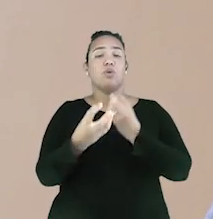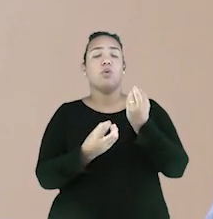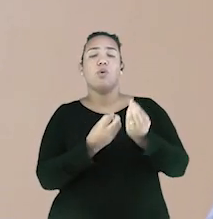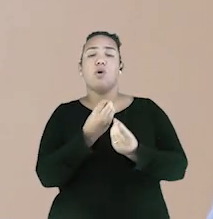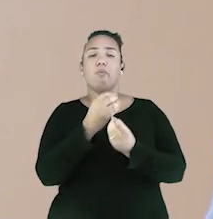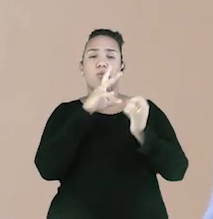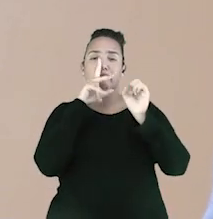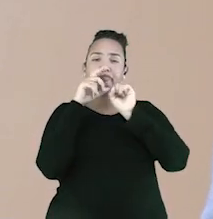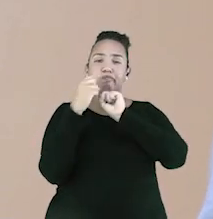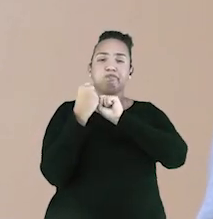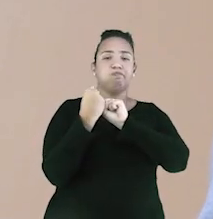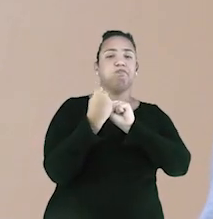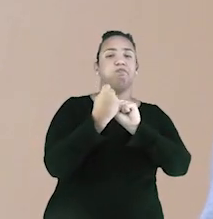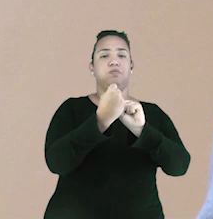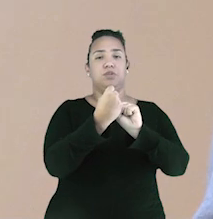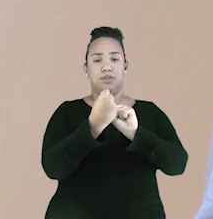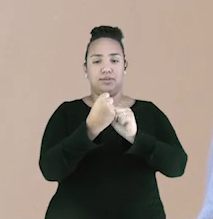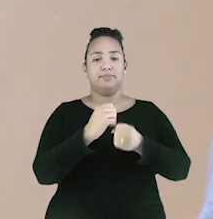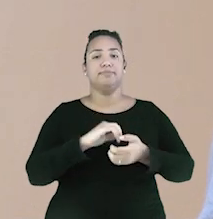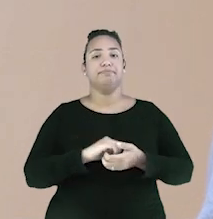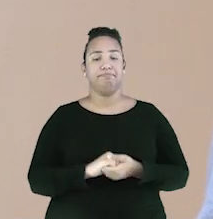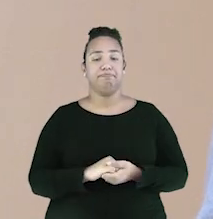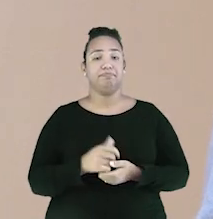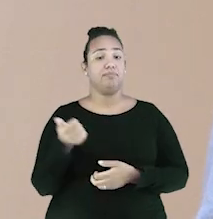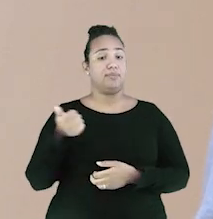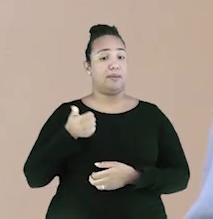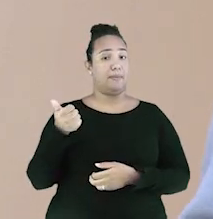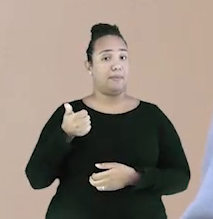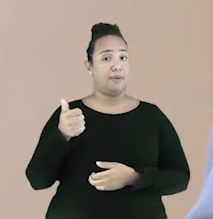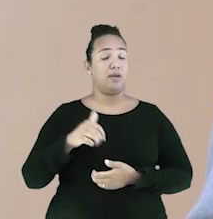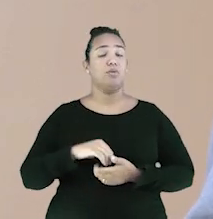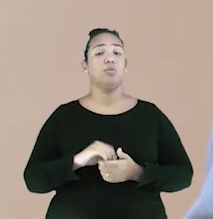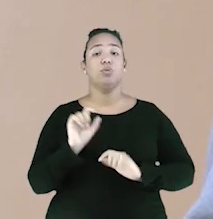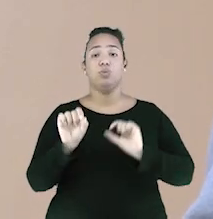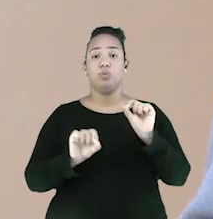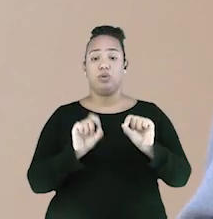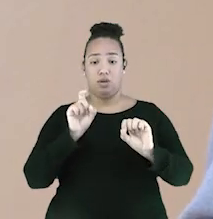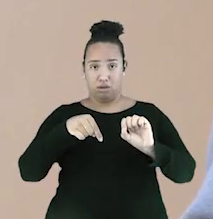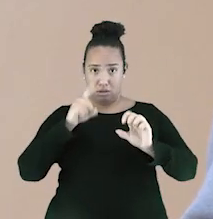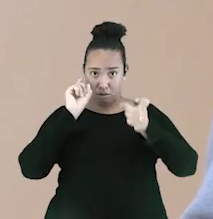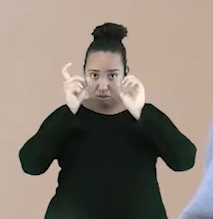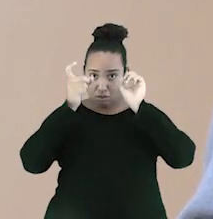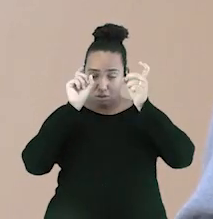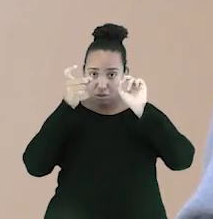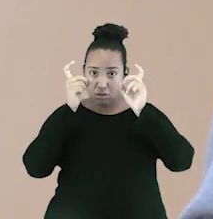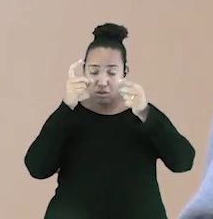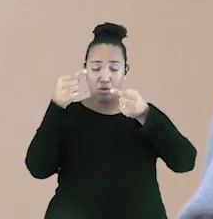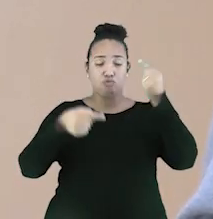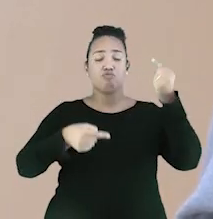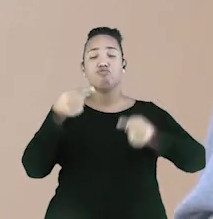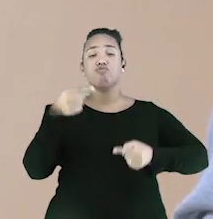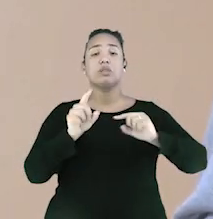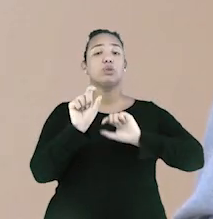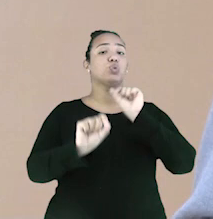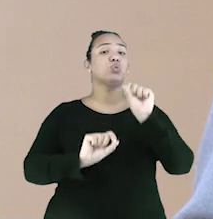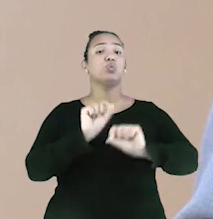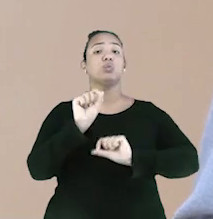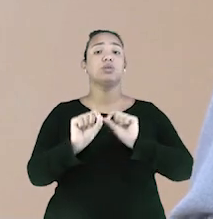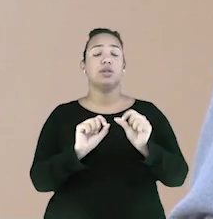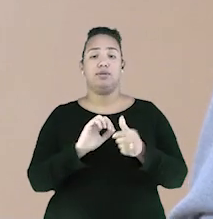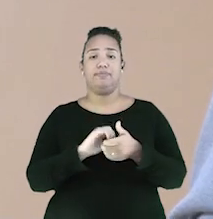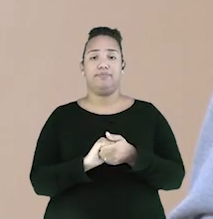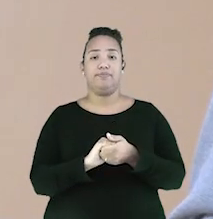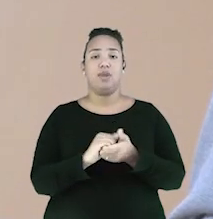de fortalecer-se o combate à heresia. Primeiramente, o Concílio de Trento debateu e